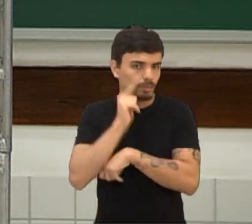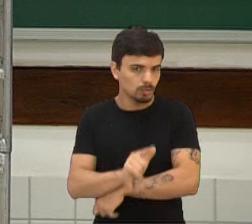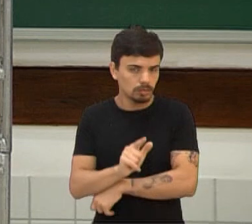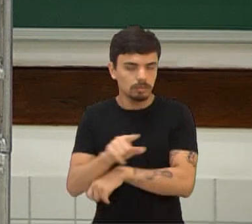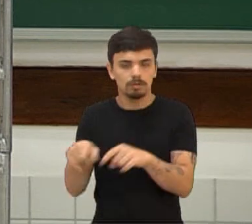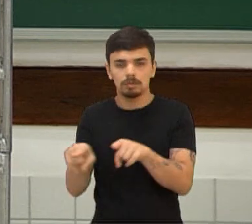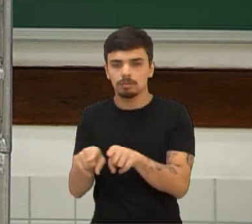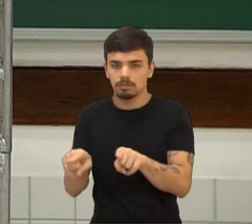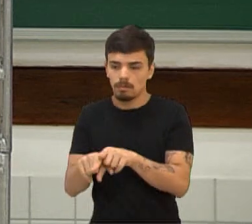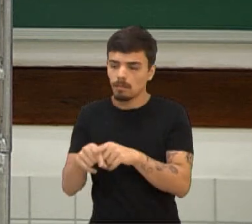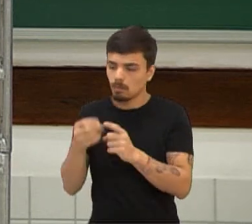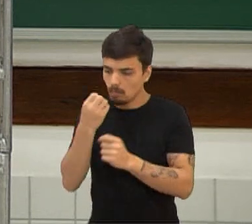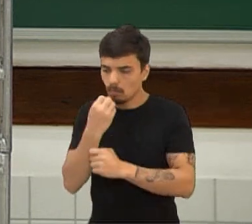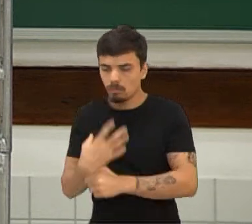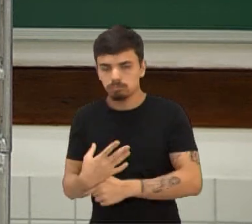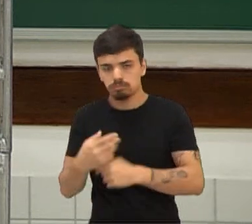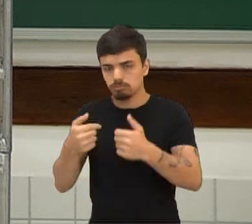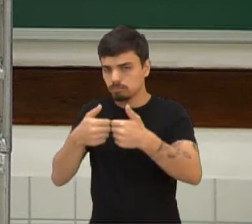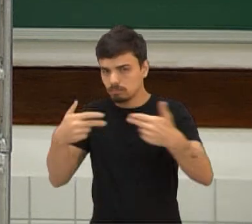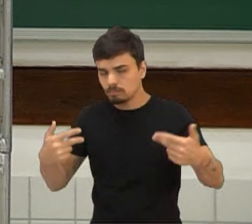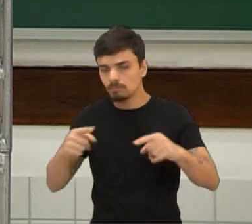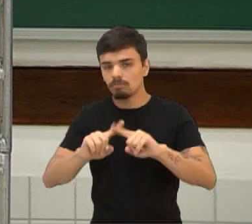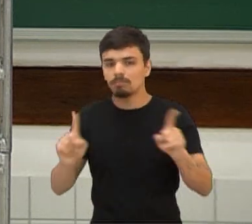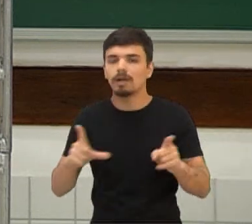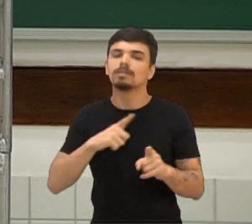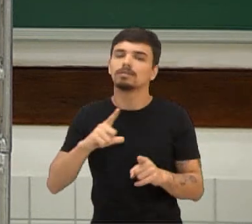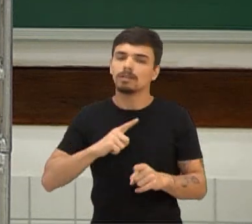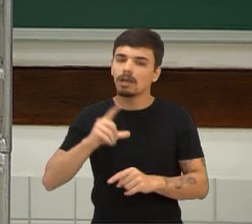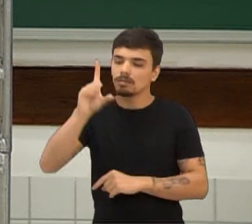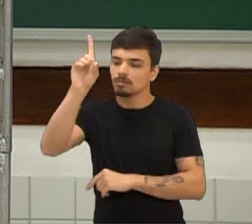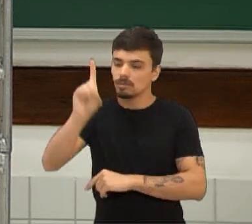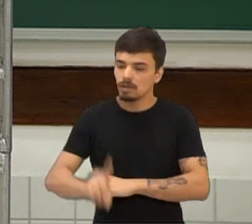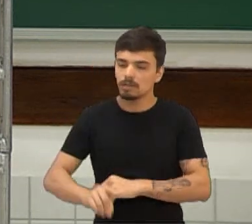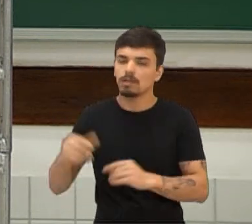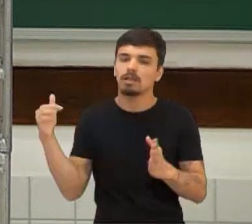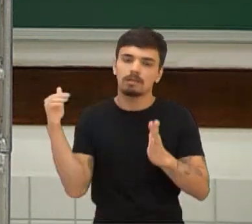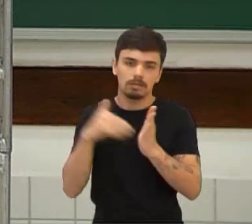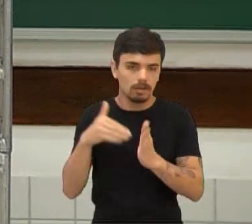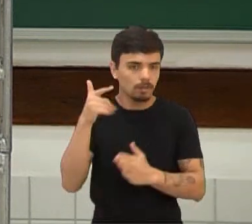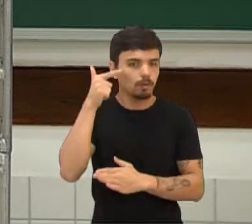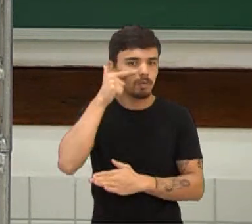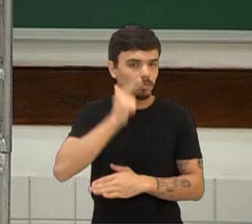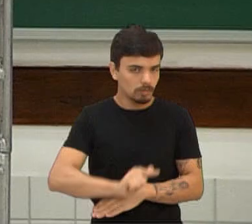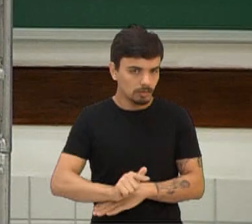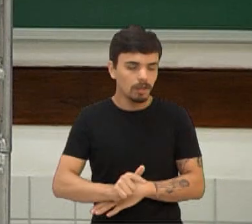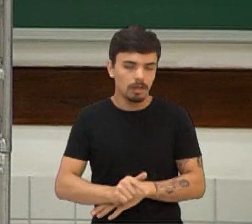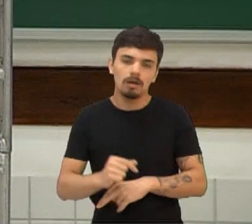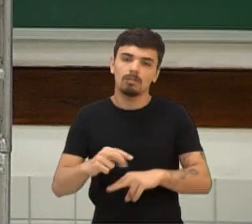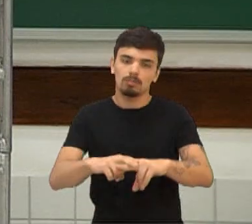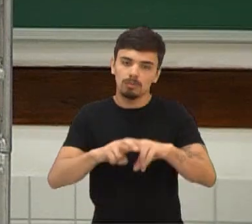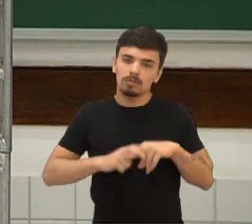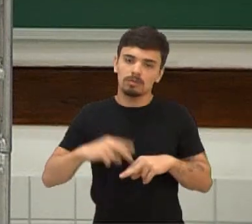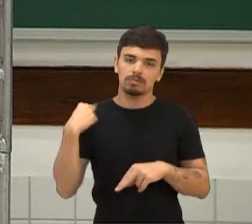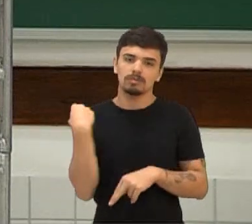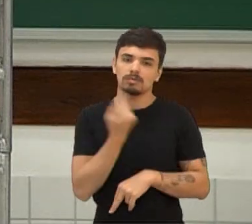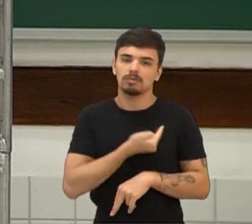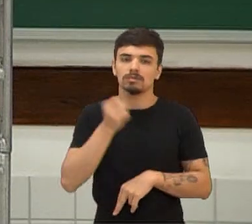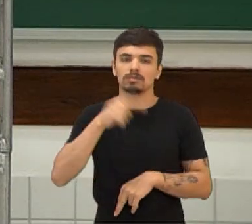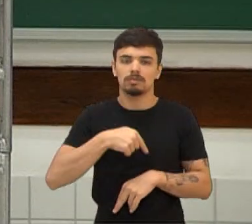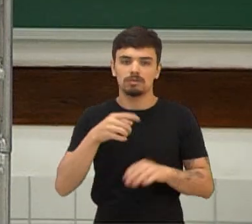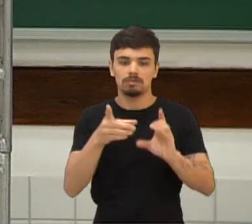são consagrados, mas ainda há muitos direitos a serem conquistados. Por isso é que nós somos uma democracia